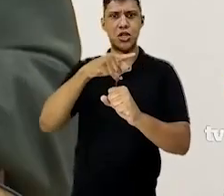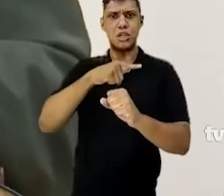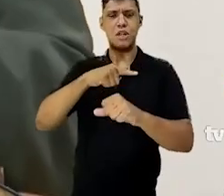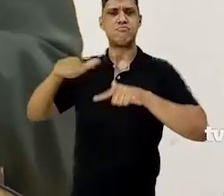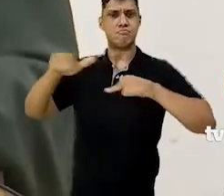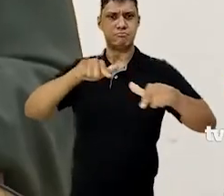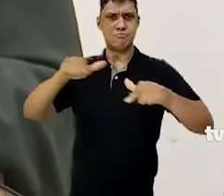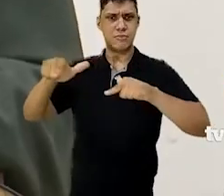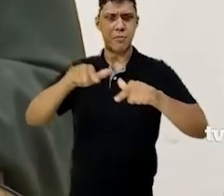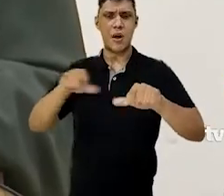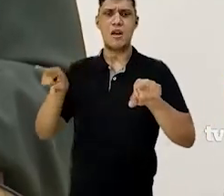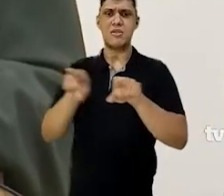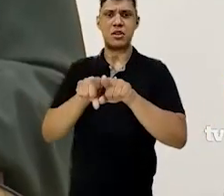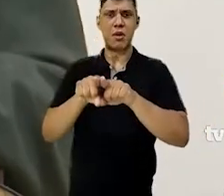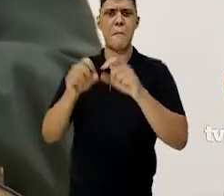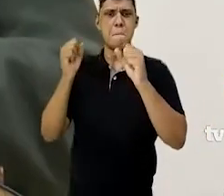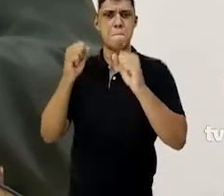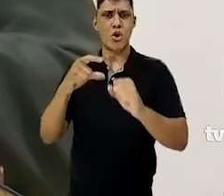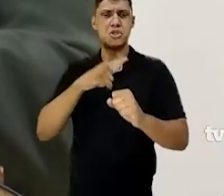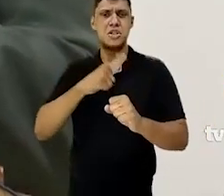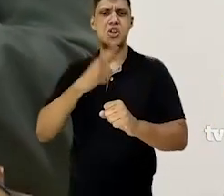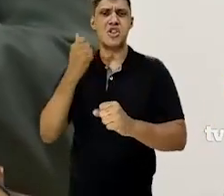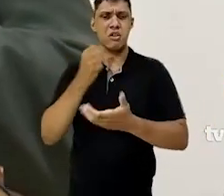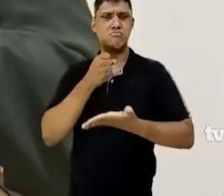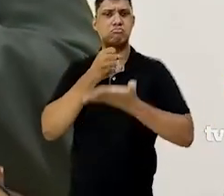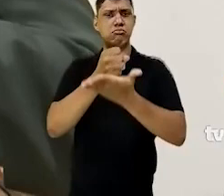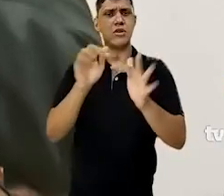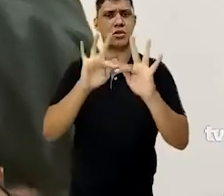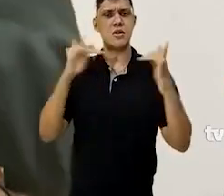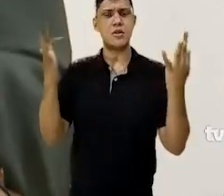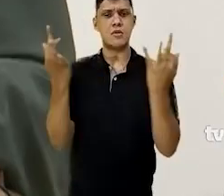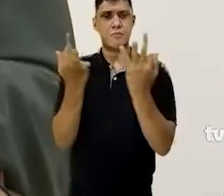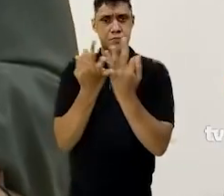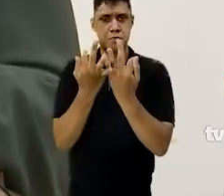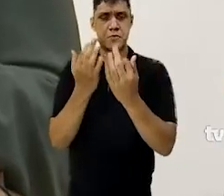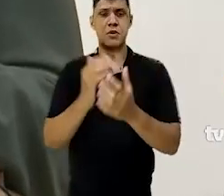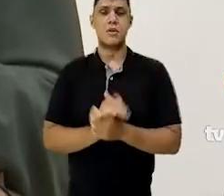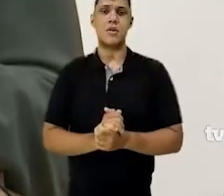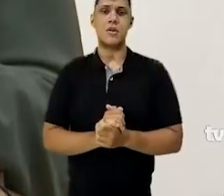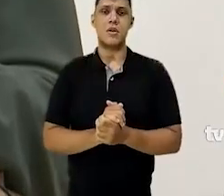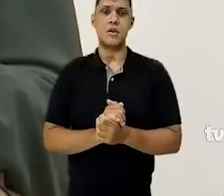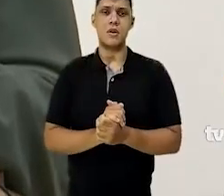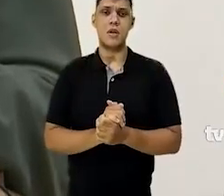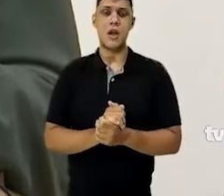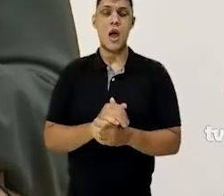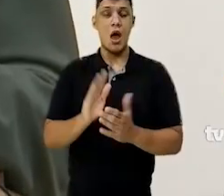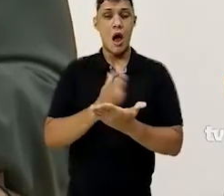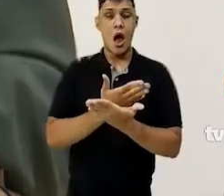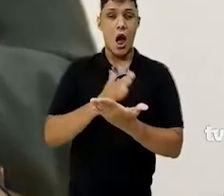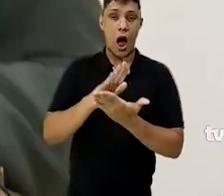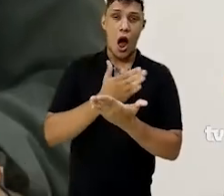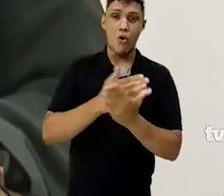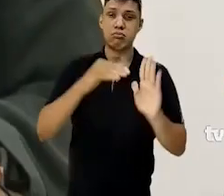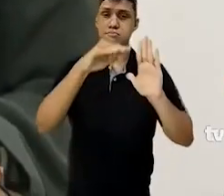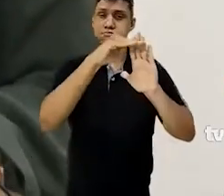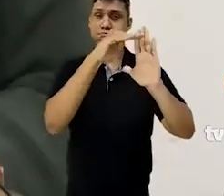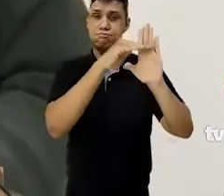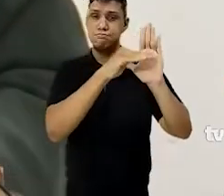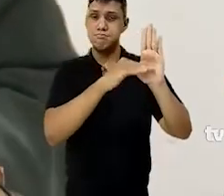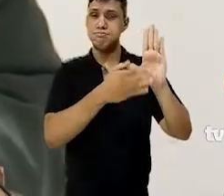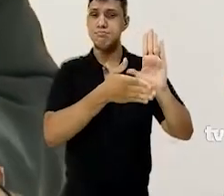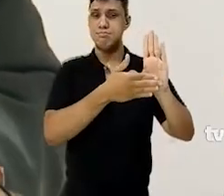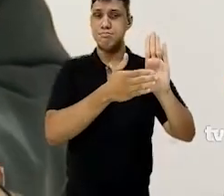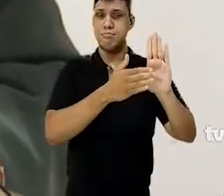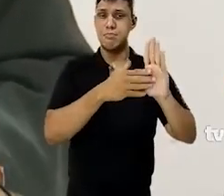garantir uma renda melhor para a família. São um dos nossos planos de governo para beneficiar e